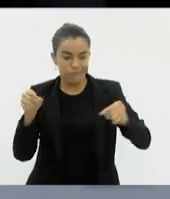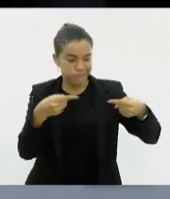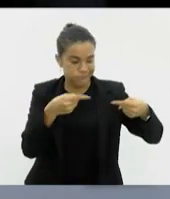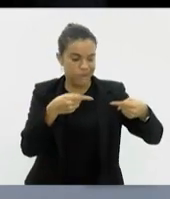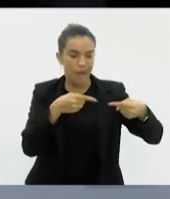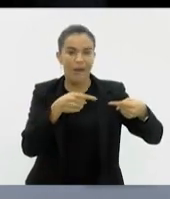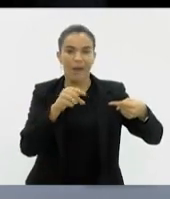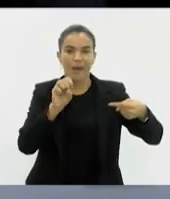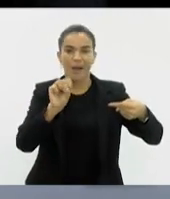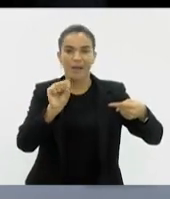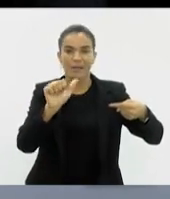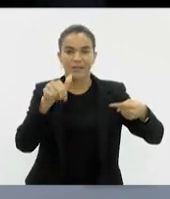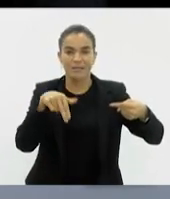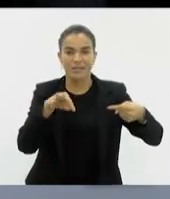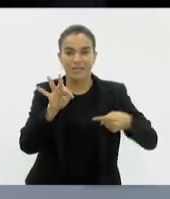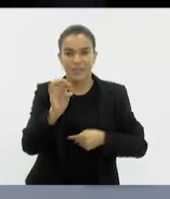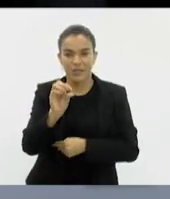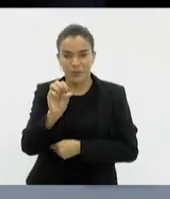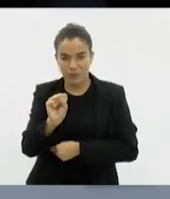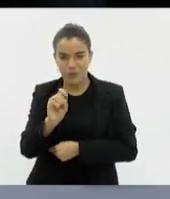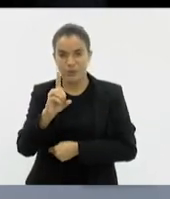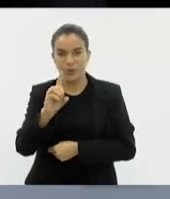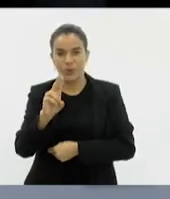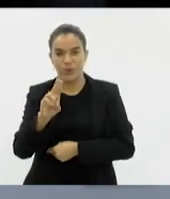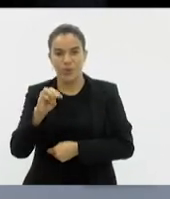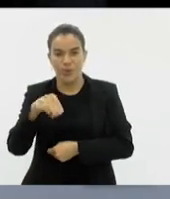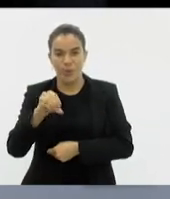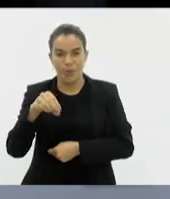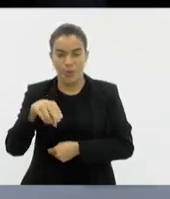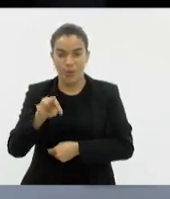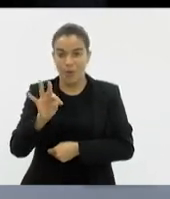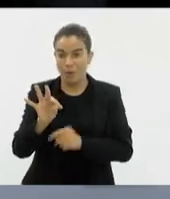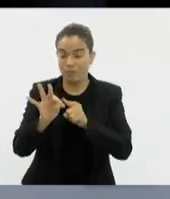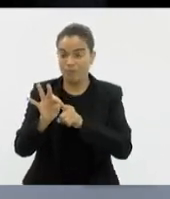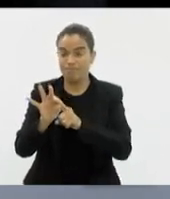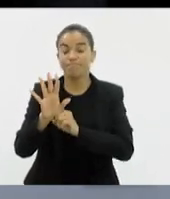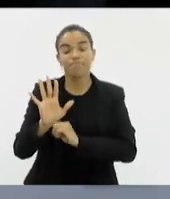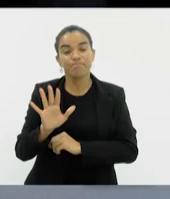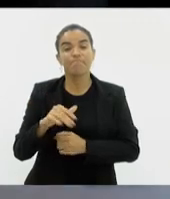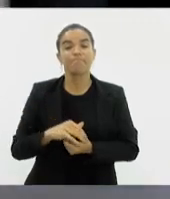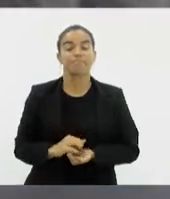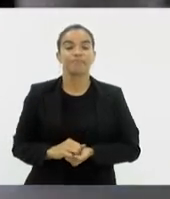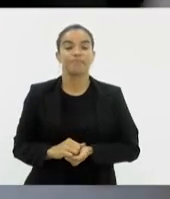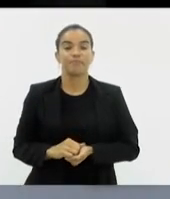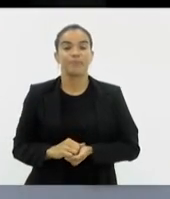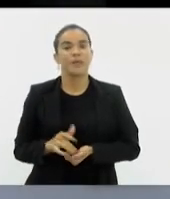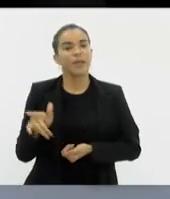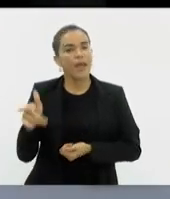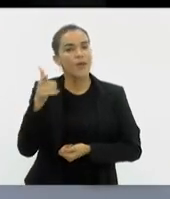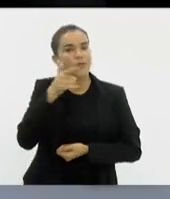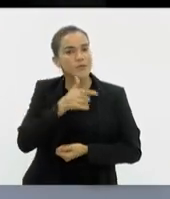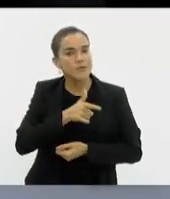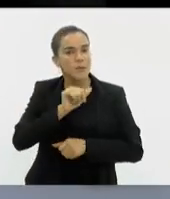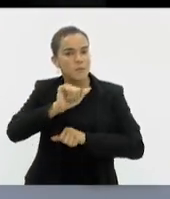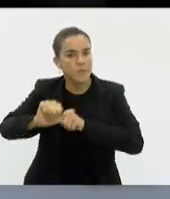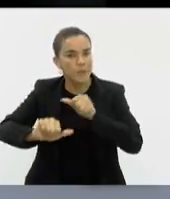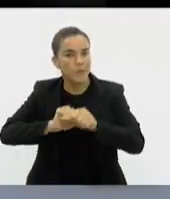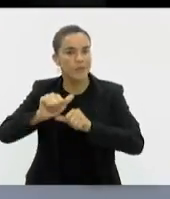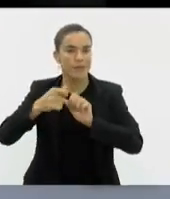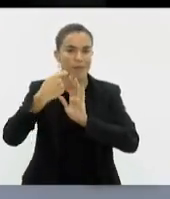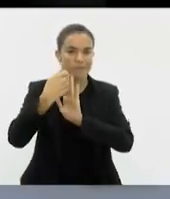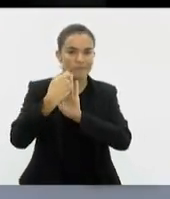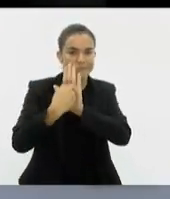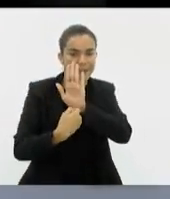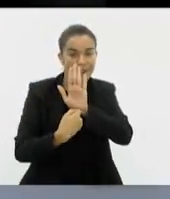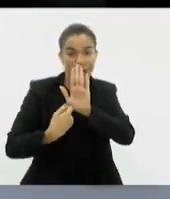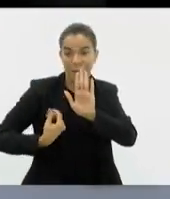Dumont. E se chegou a consertar esta redação com